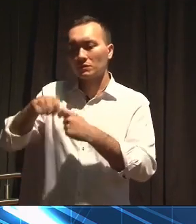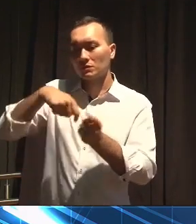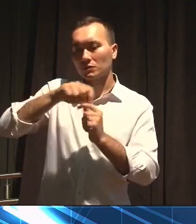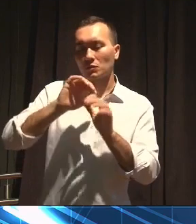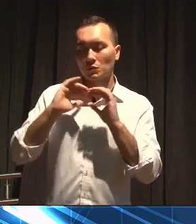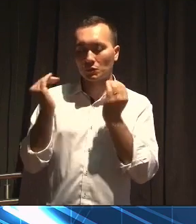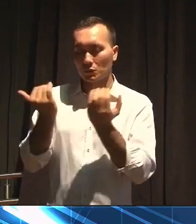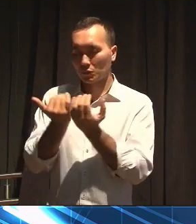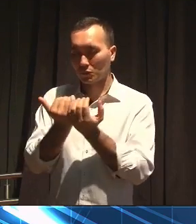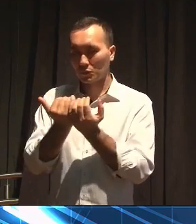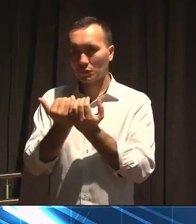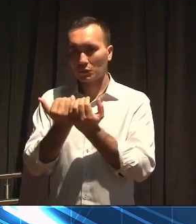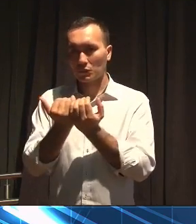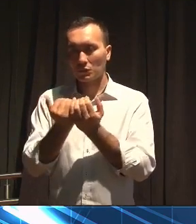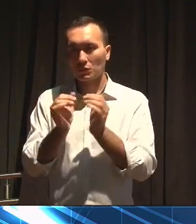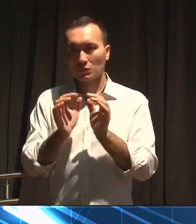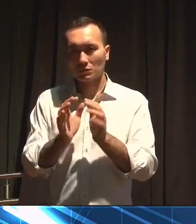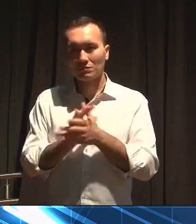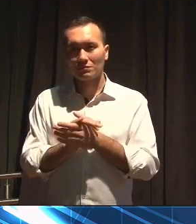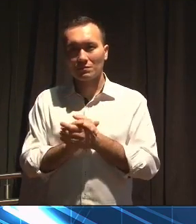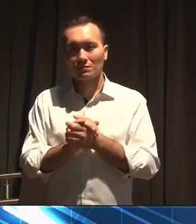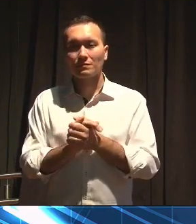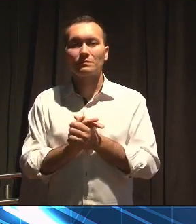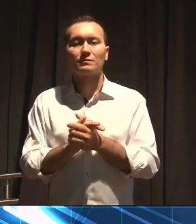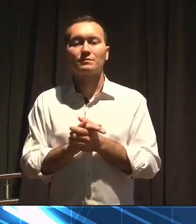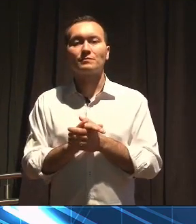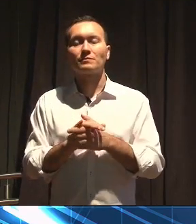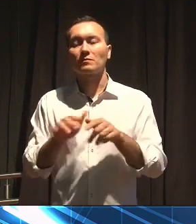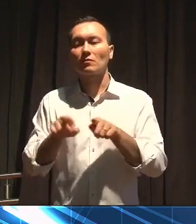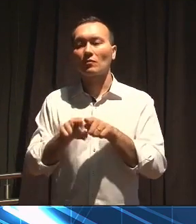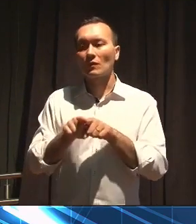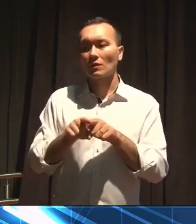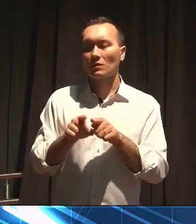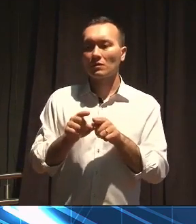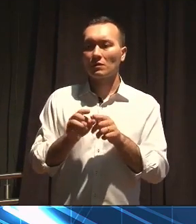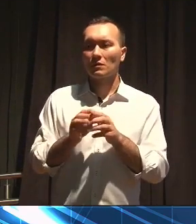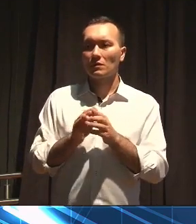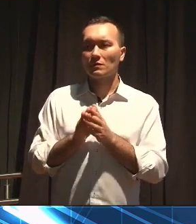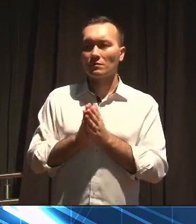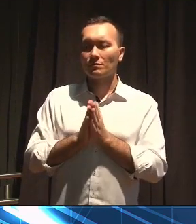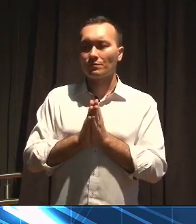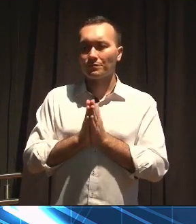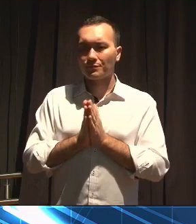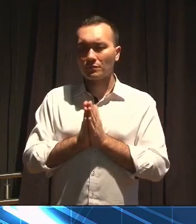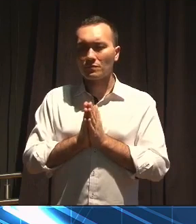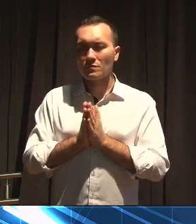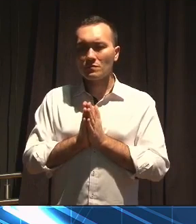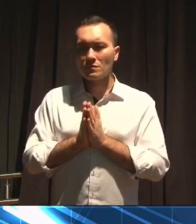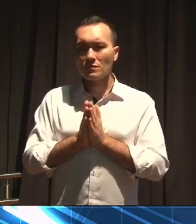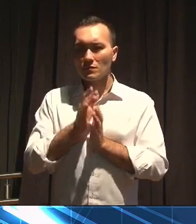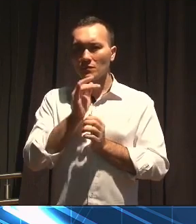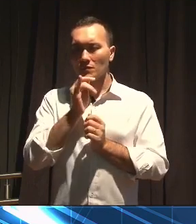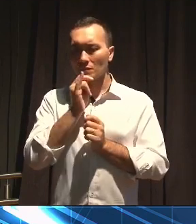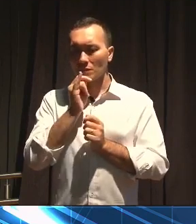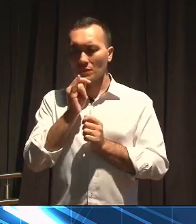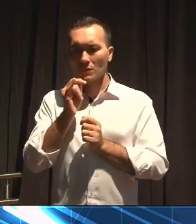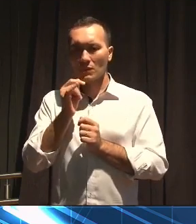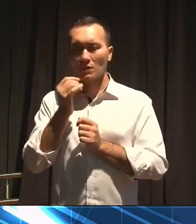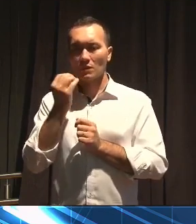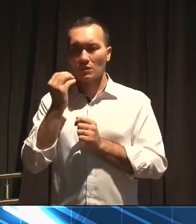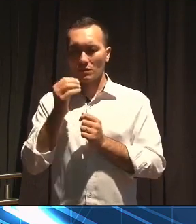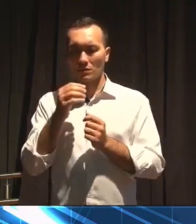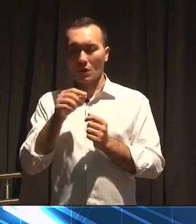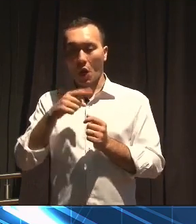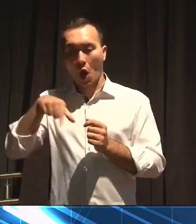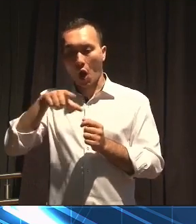as operações que mais são custosas para dentro do Agibank. Então, nós pegamos o que nós chamamos de simulação, que é a parte que faz